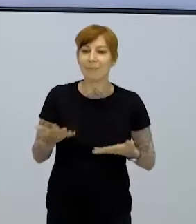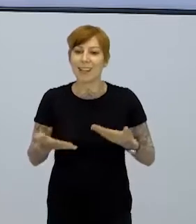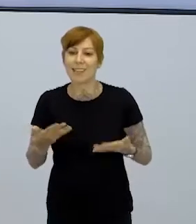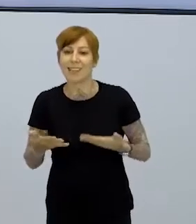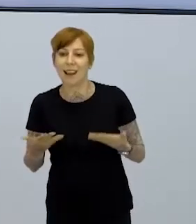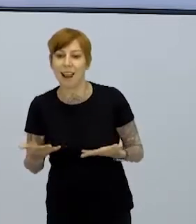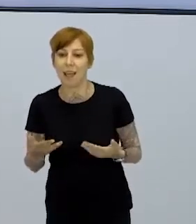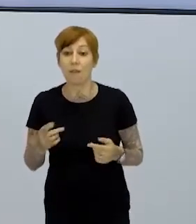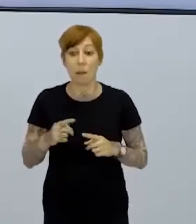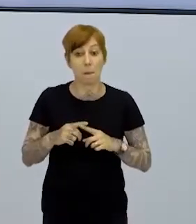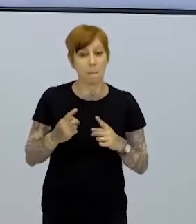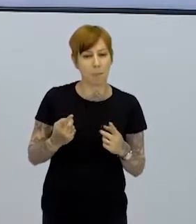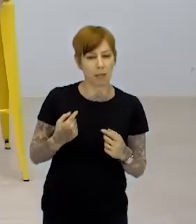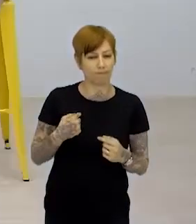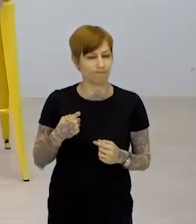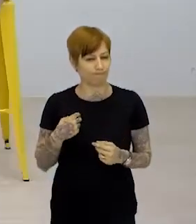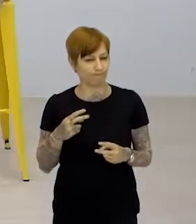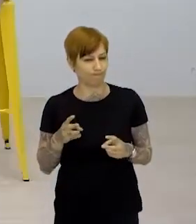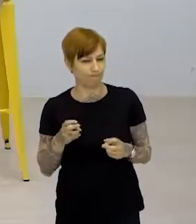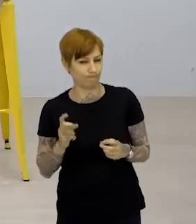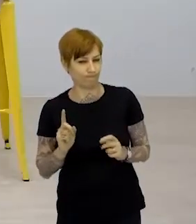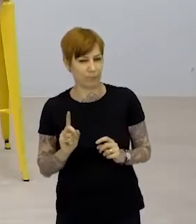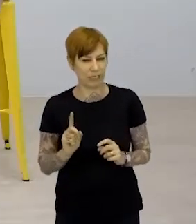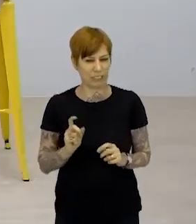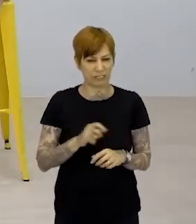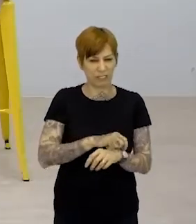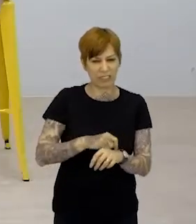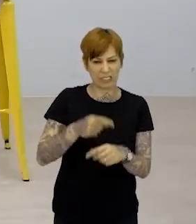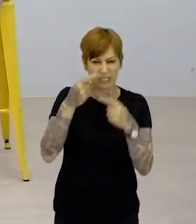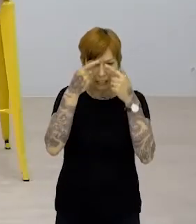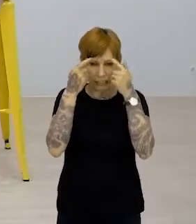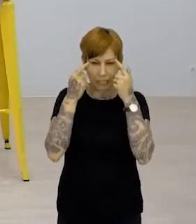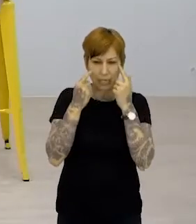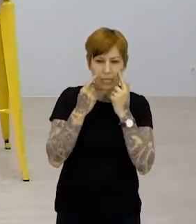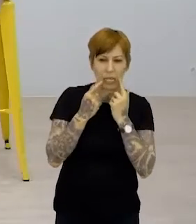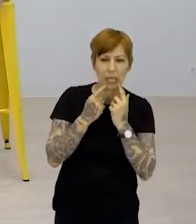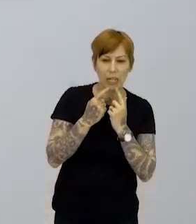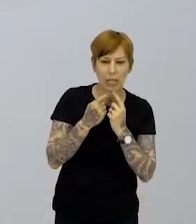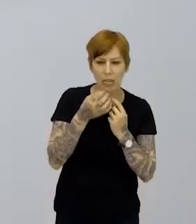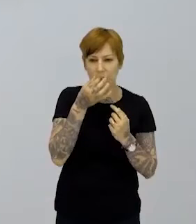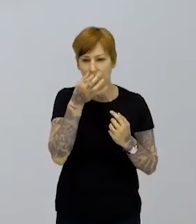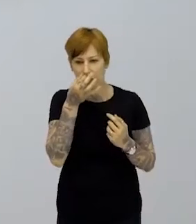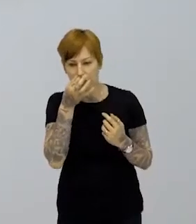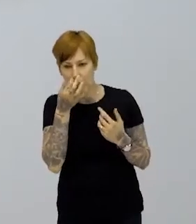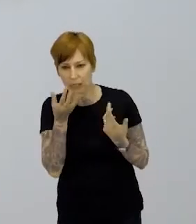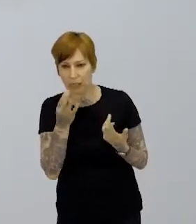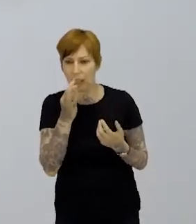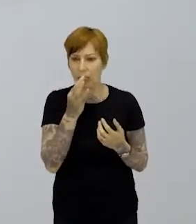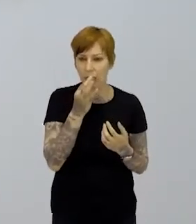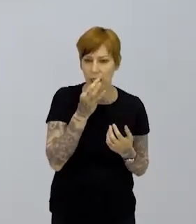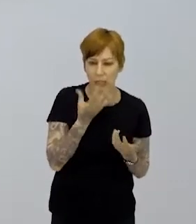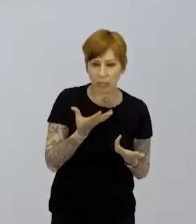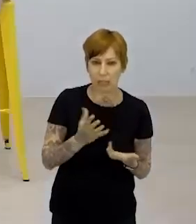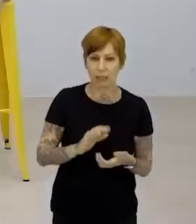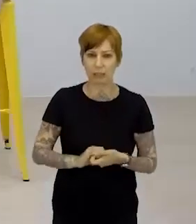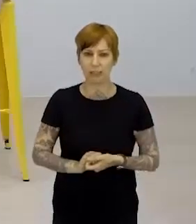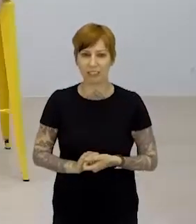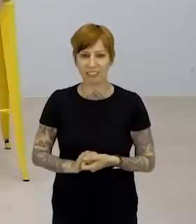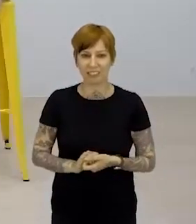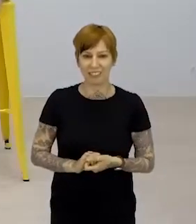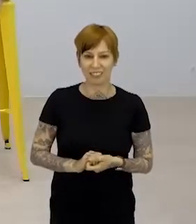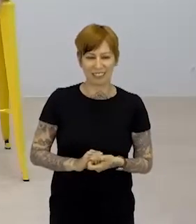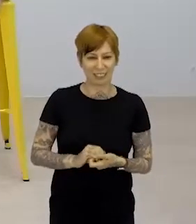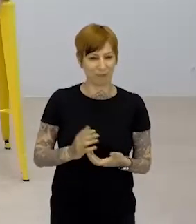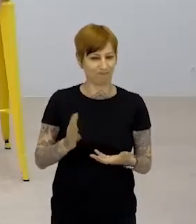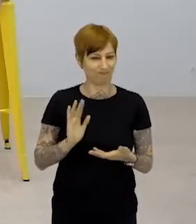sobre, tipo, ai, filha, mas vai fazer na cara? Faz na língua que ninguém vai ver. Vai fazer